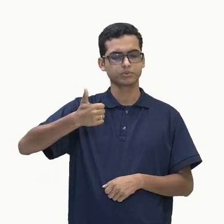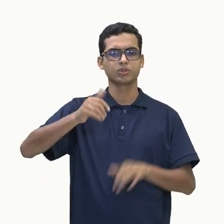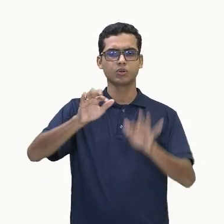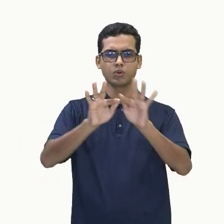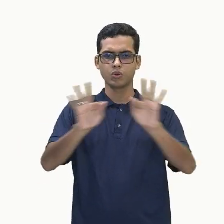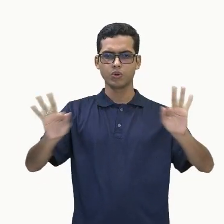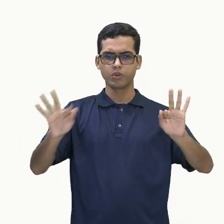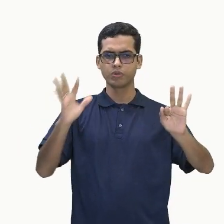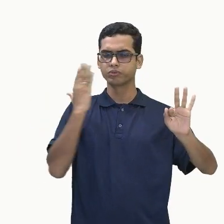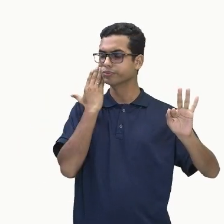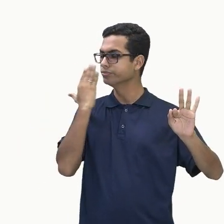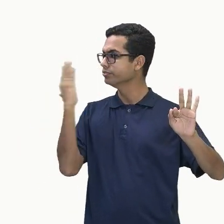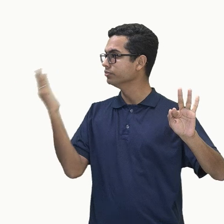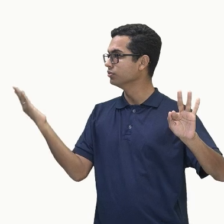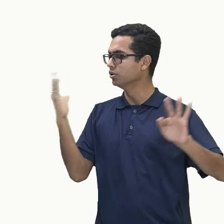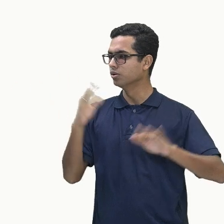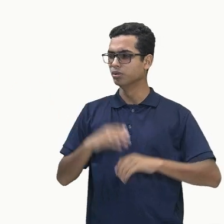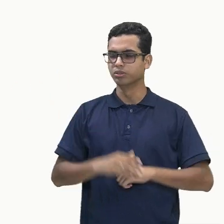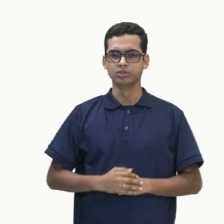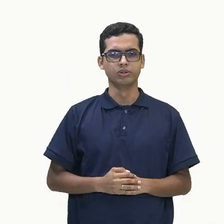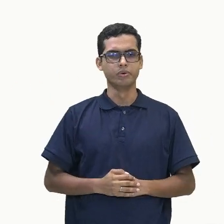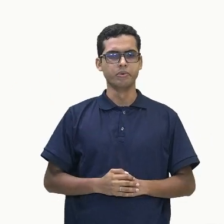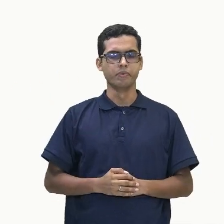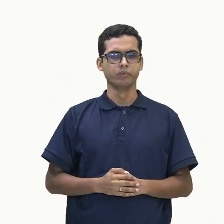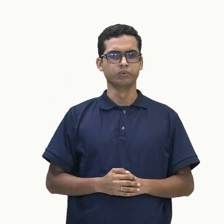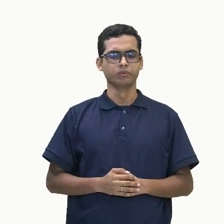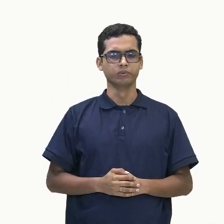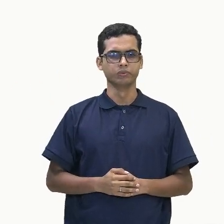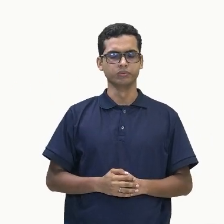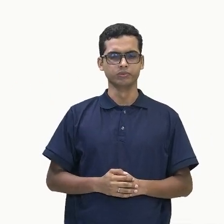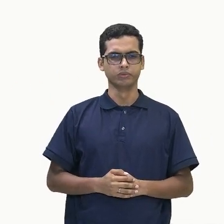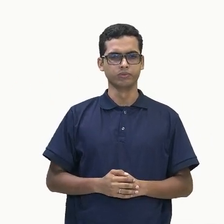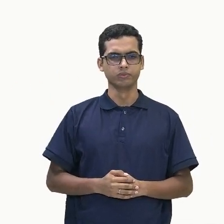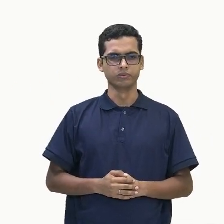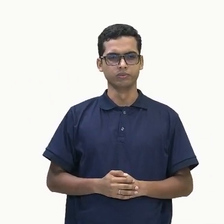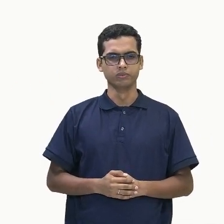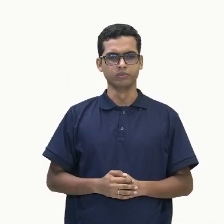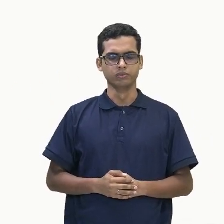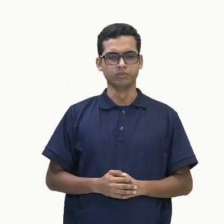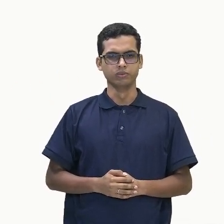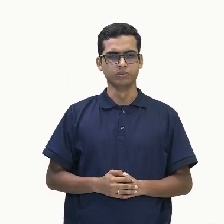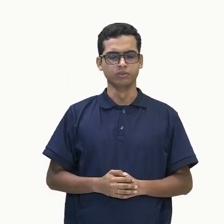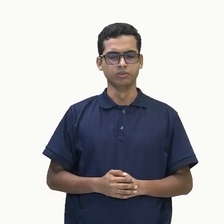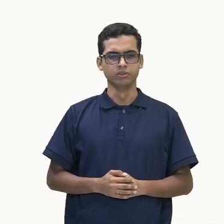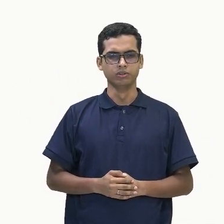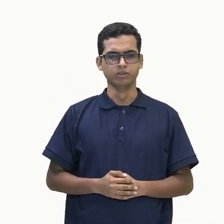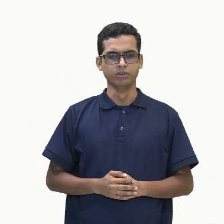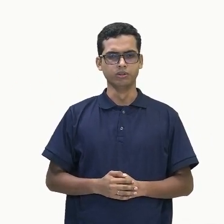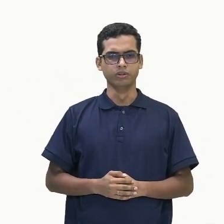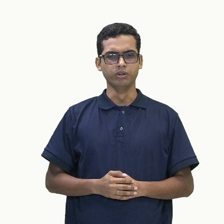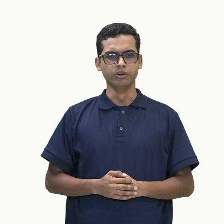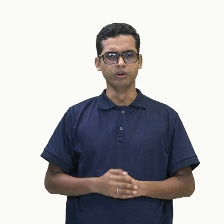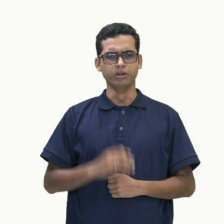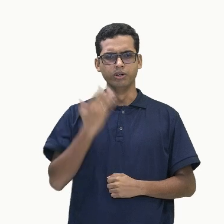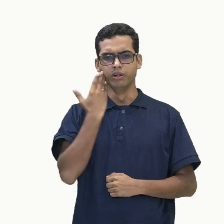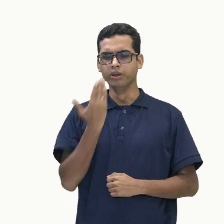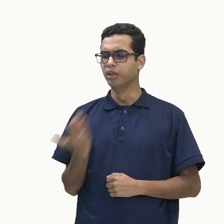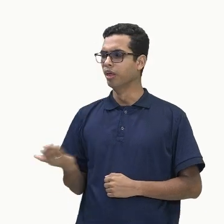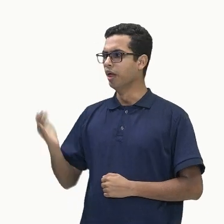office? Yes, she is. Is Sam going to the office? Yes, she